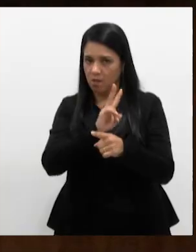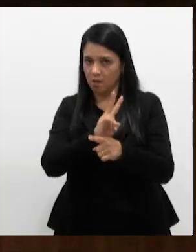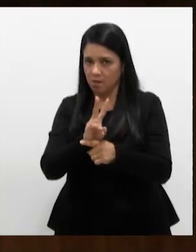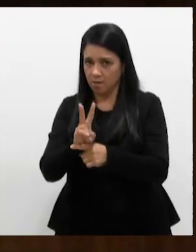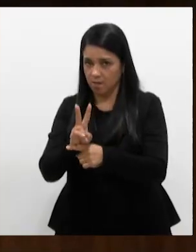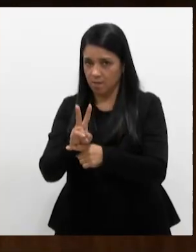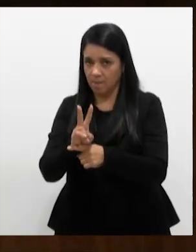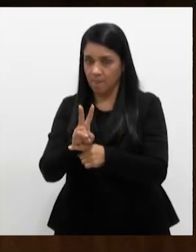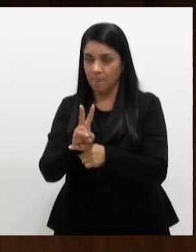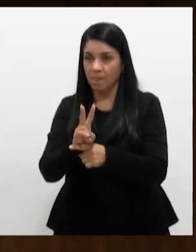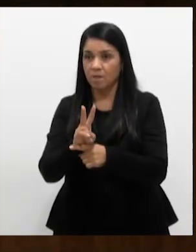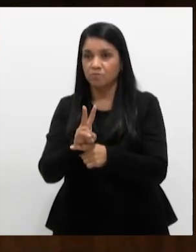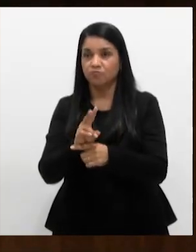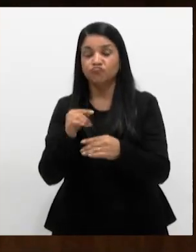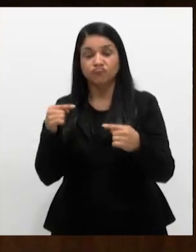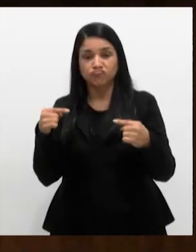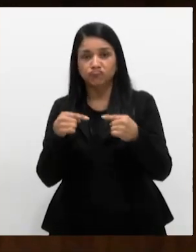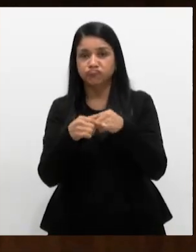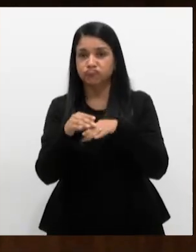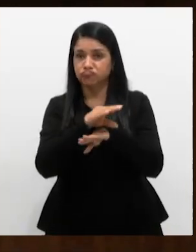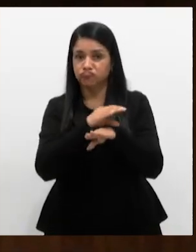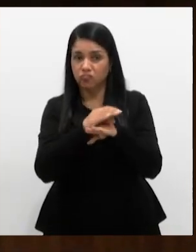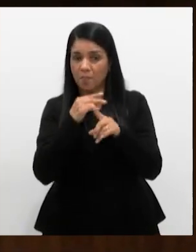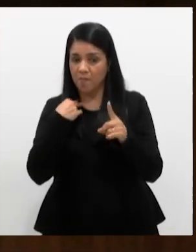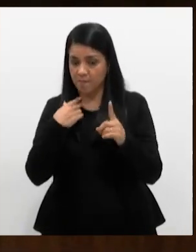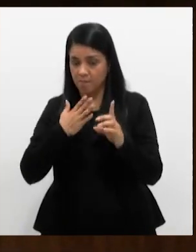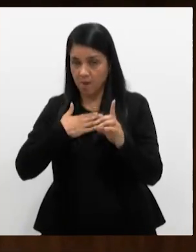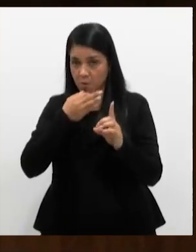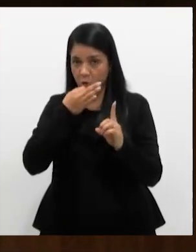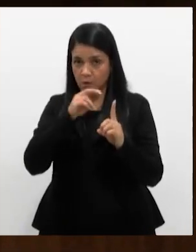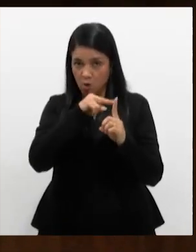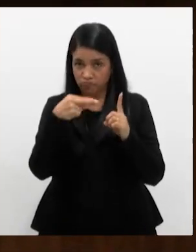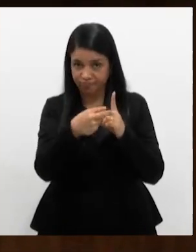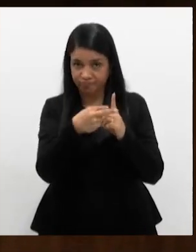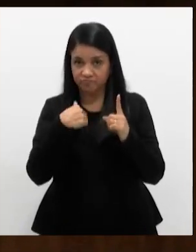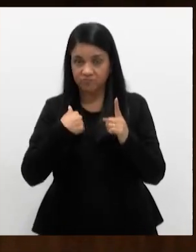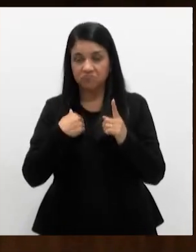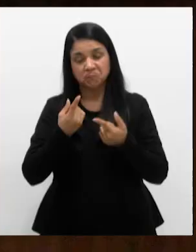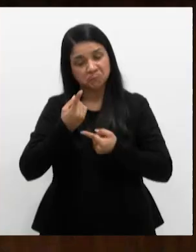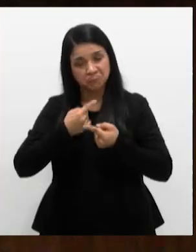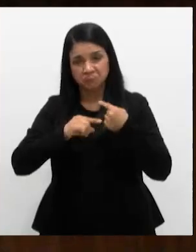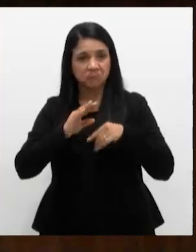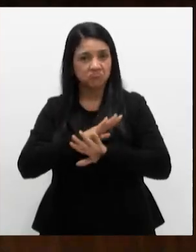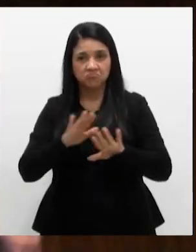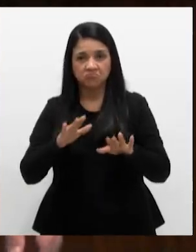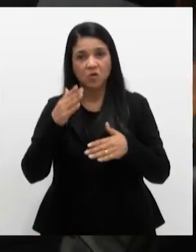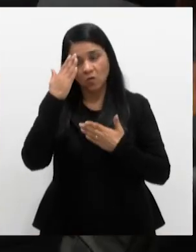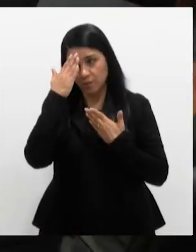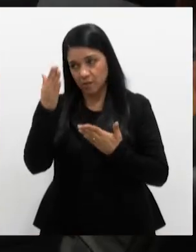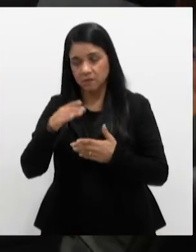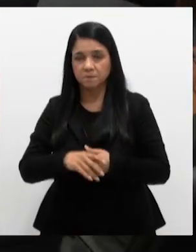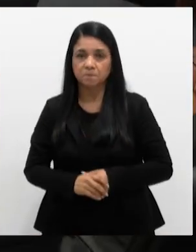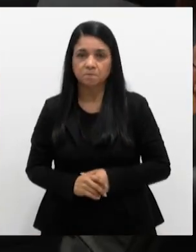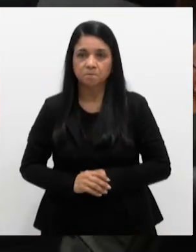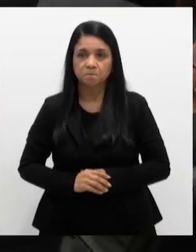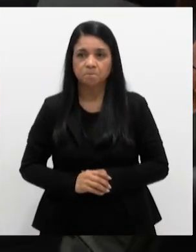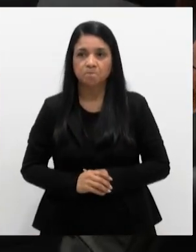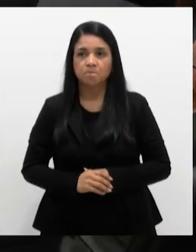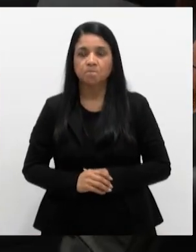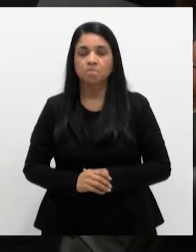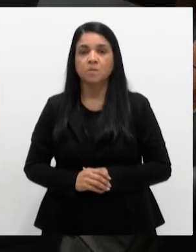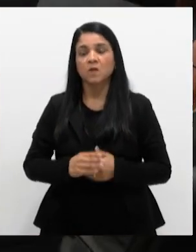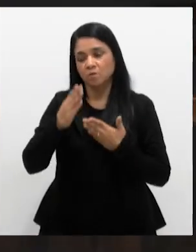essa inconstitucionalidade, no meu ponto de vista, também estaria superada. Muito obrigado. Obrigado, deputado